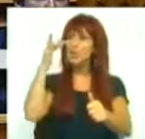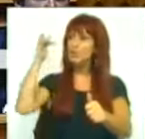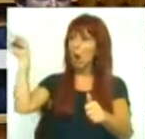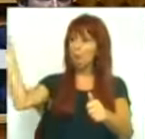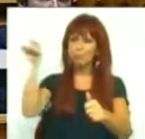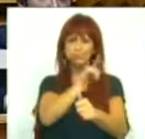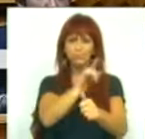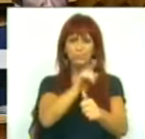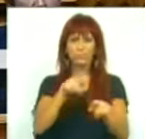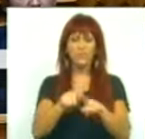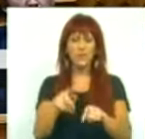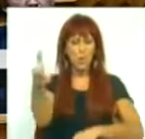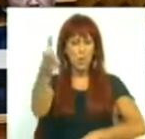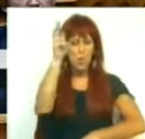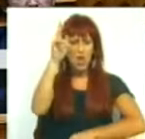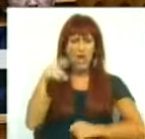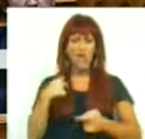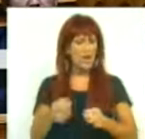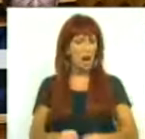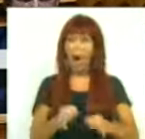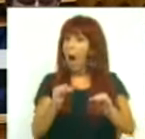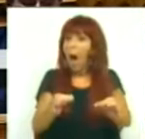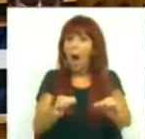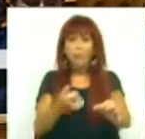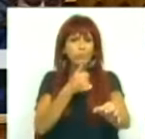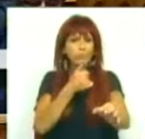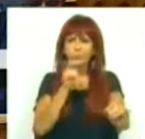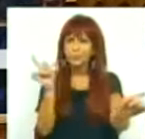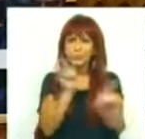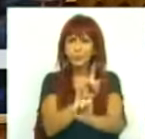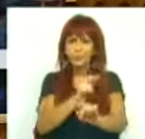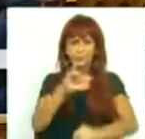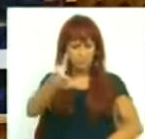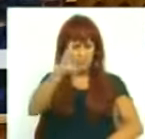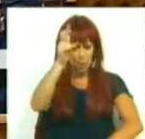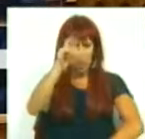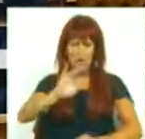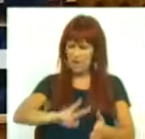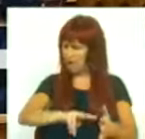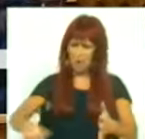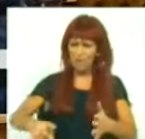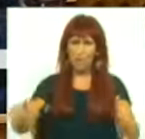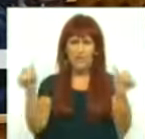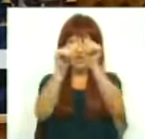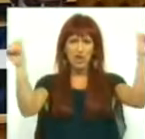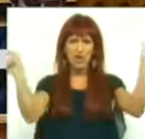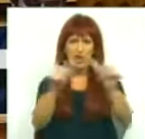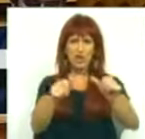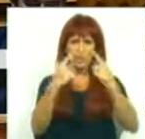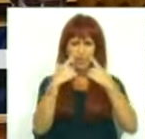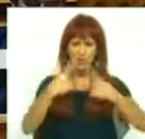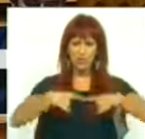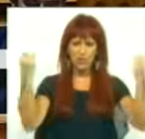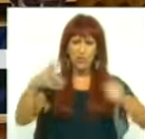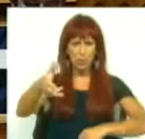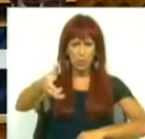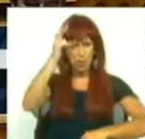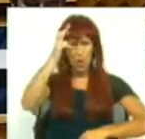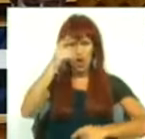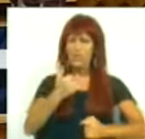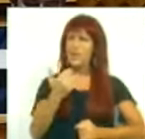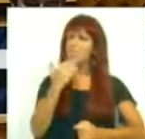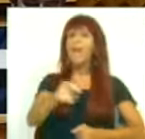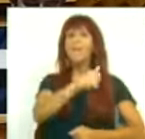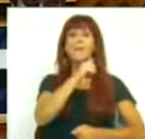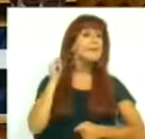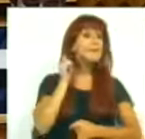exterior. Coragem para não adiar decisões. Coragem para reformar sistemas públicos. Coragem para